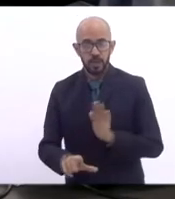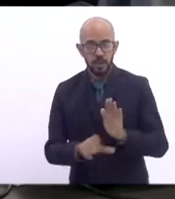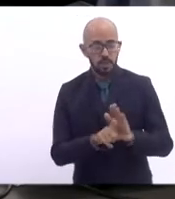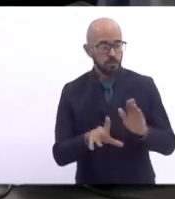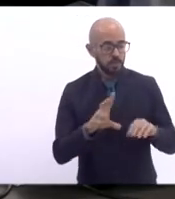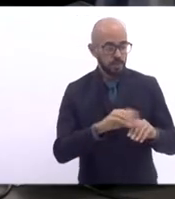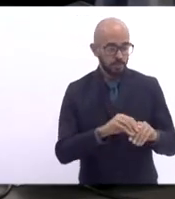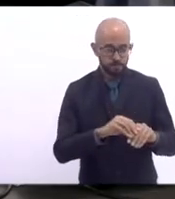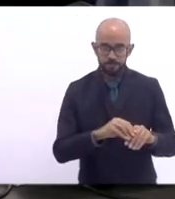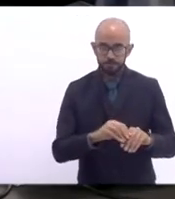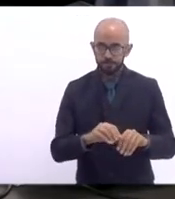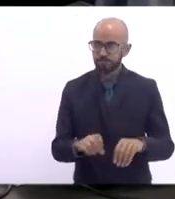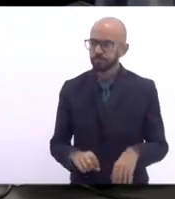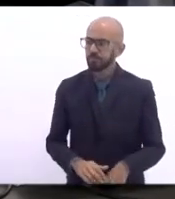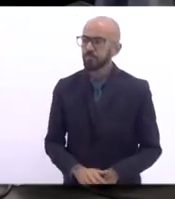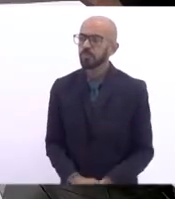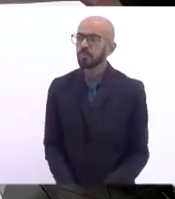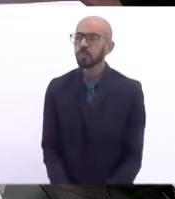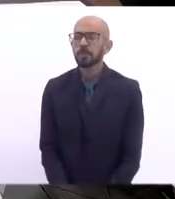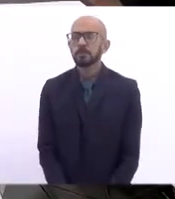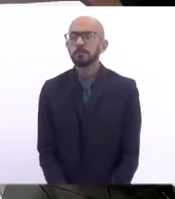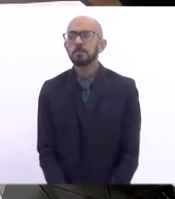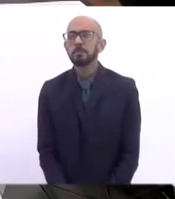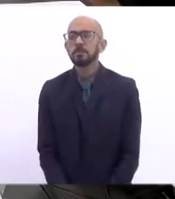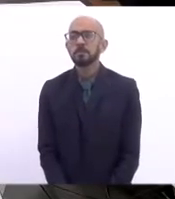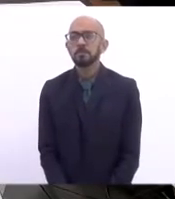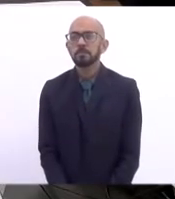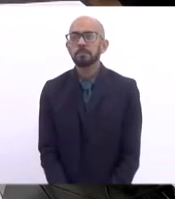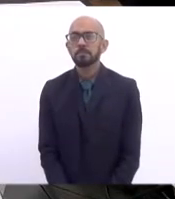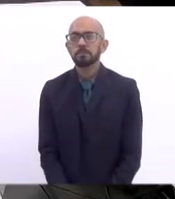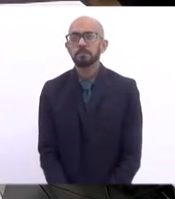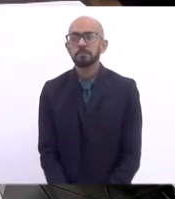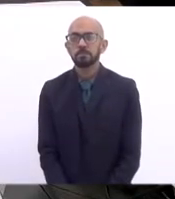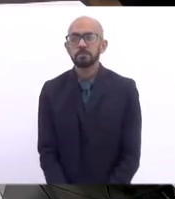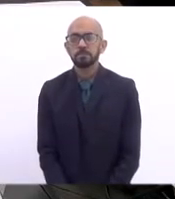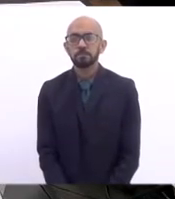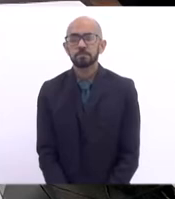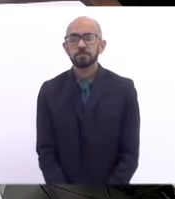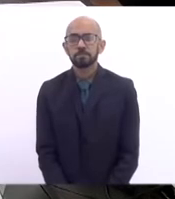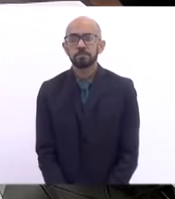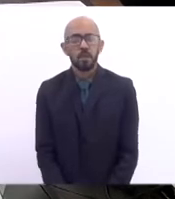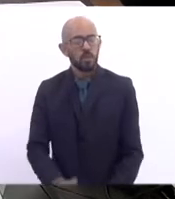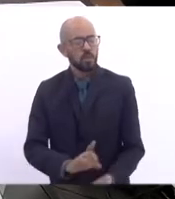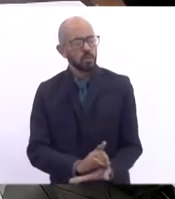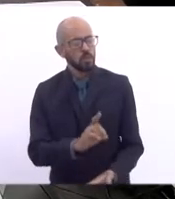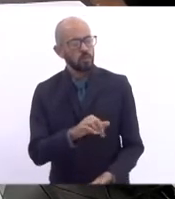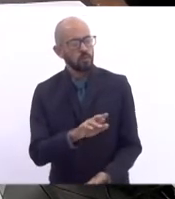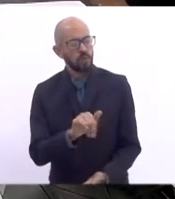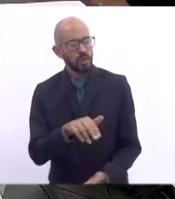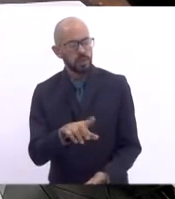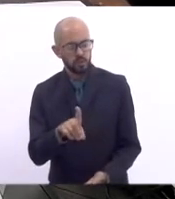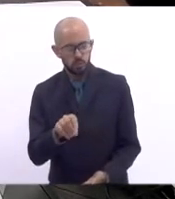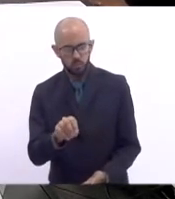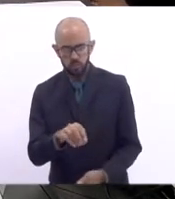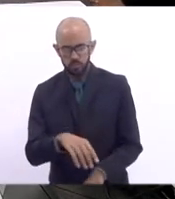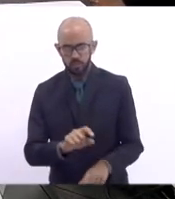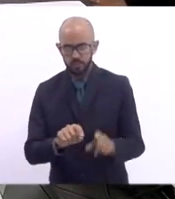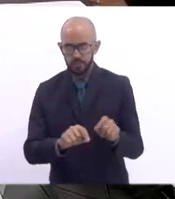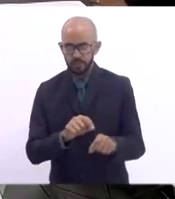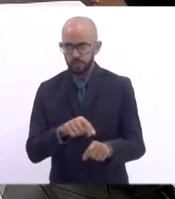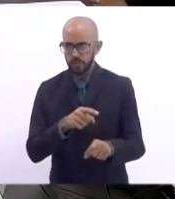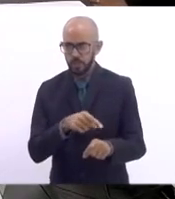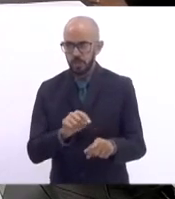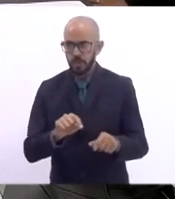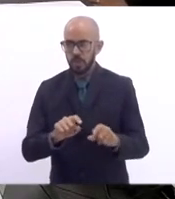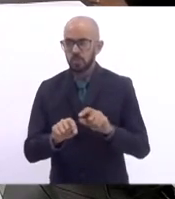e o chá eu oh oh o Dr Fernando Fernando é